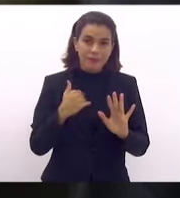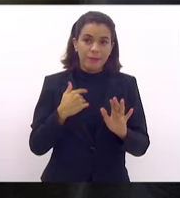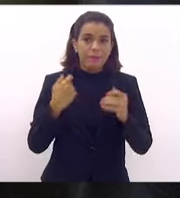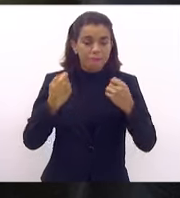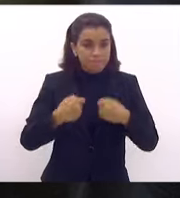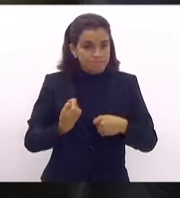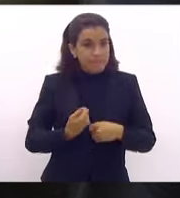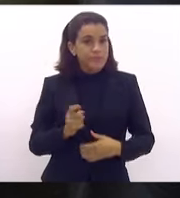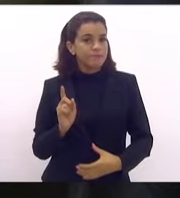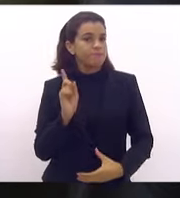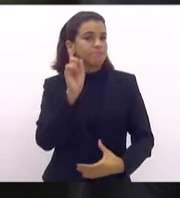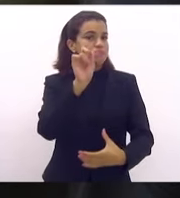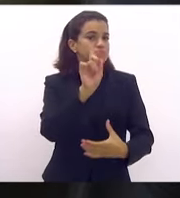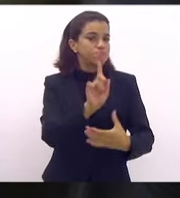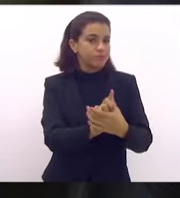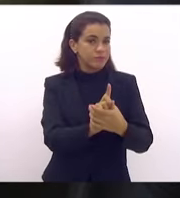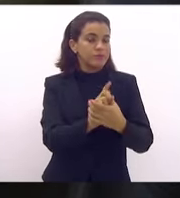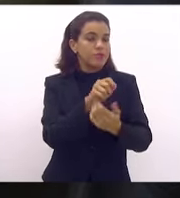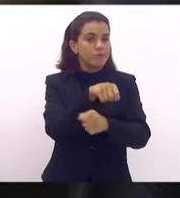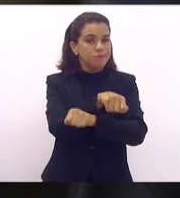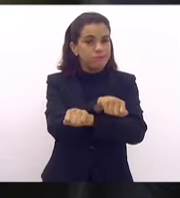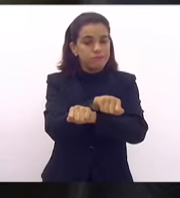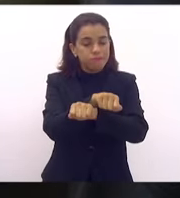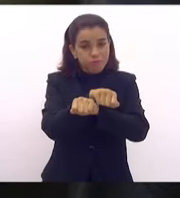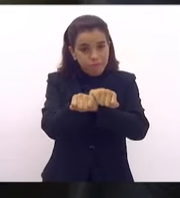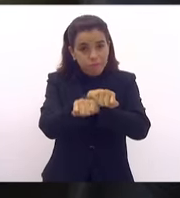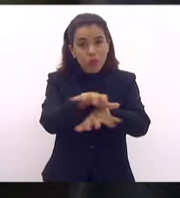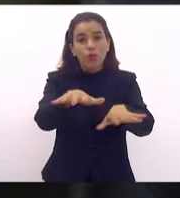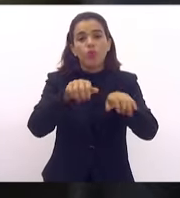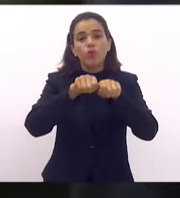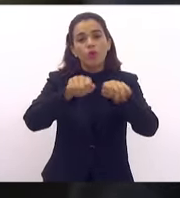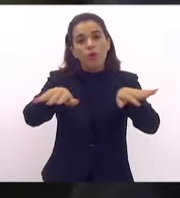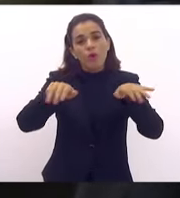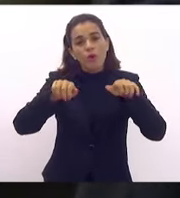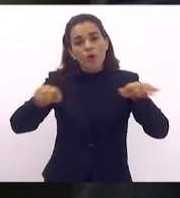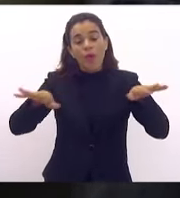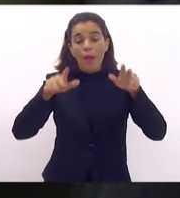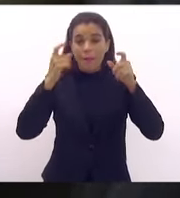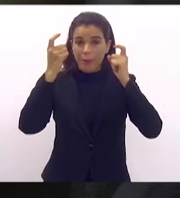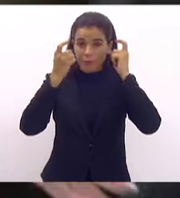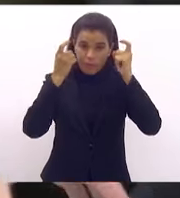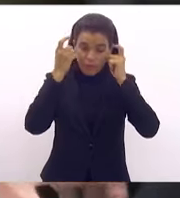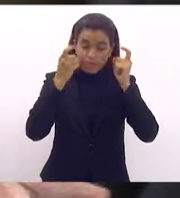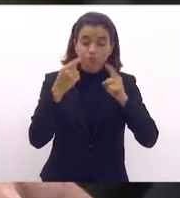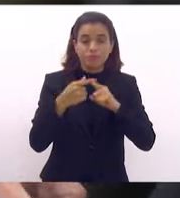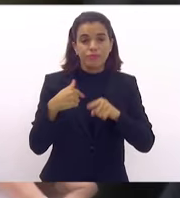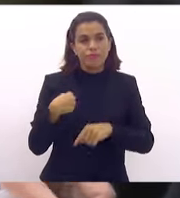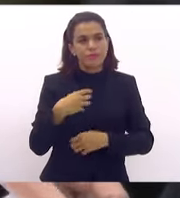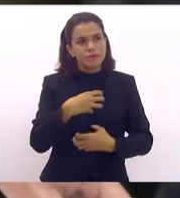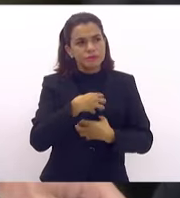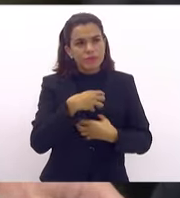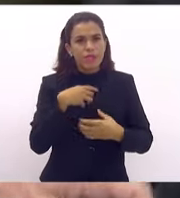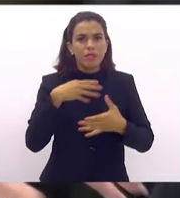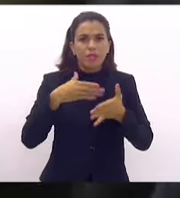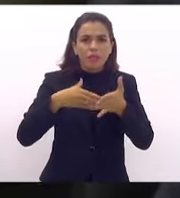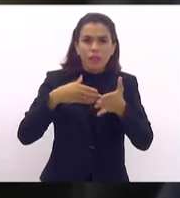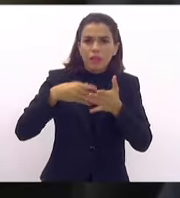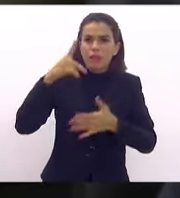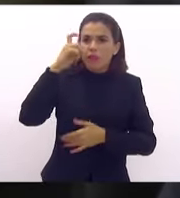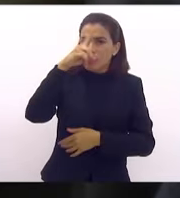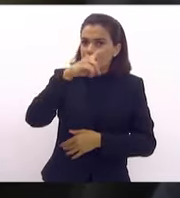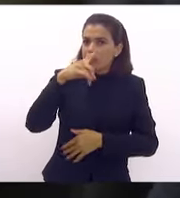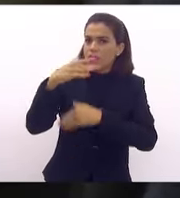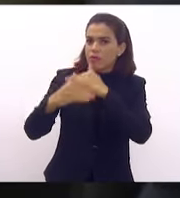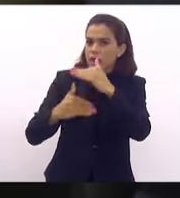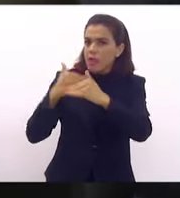e colocar a minha preocupação, não é, com relação a isso. A gente vive muitas dificuldades em relação ao desenvolvimento.